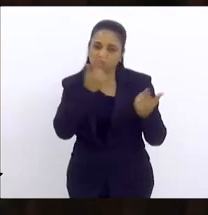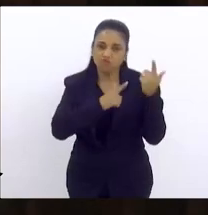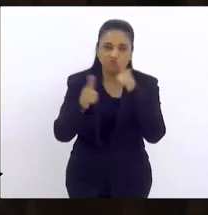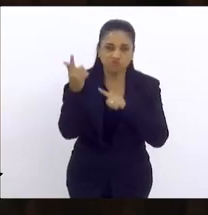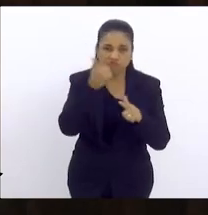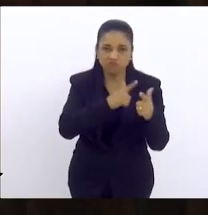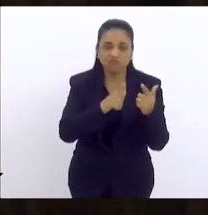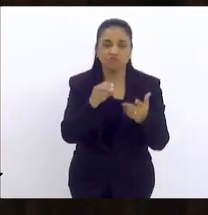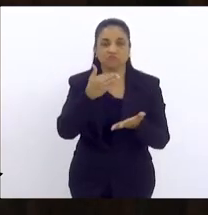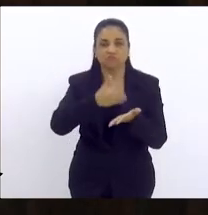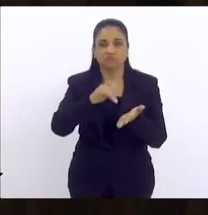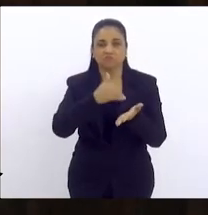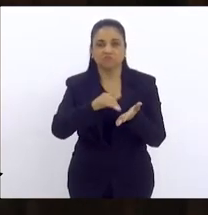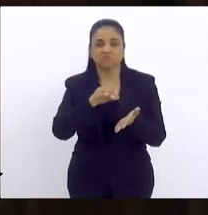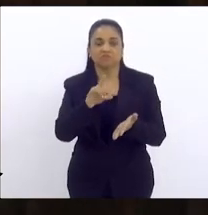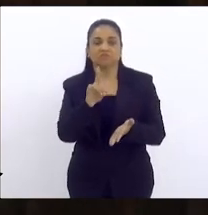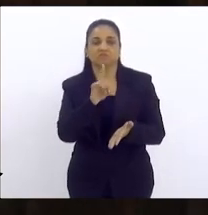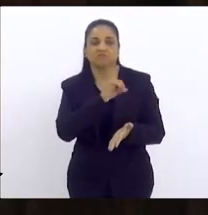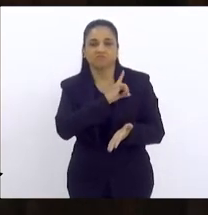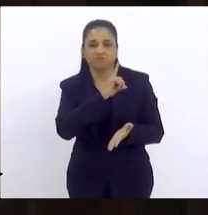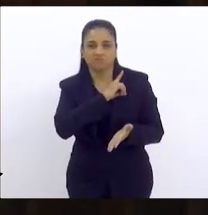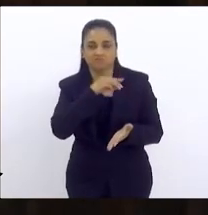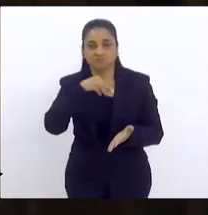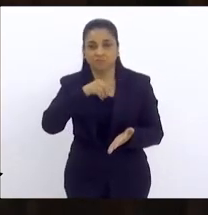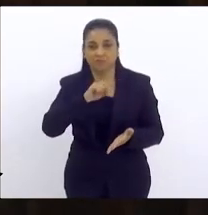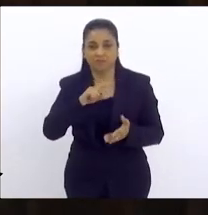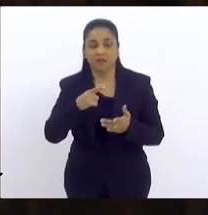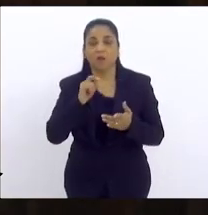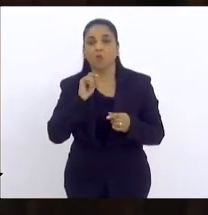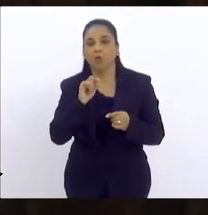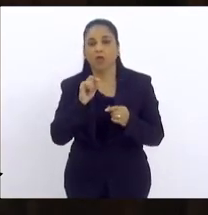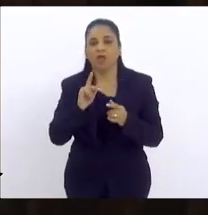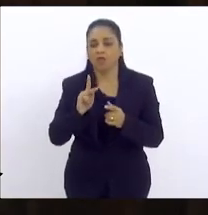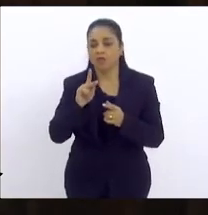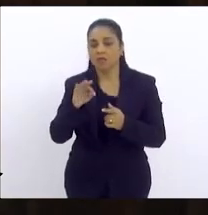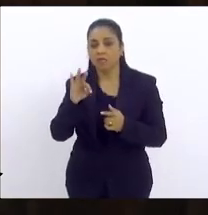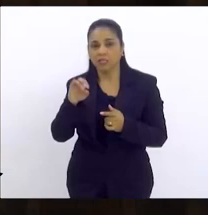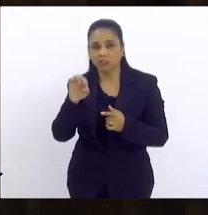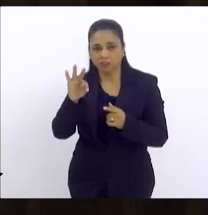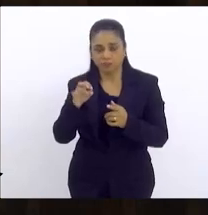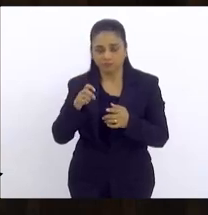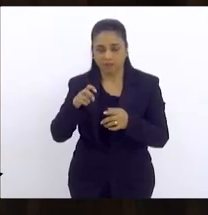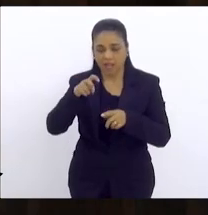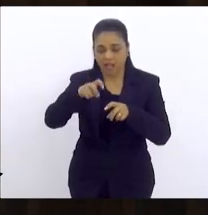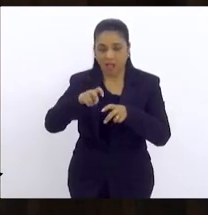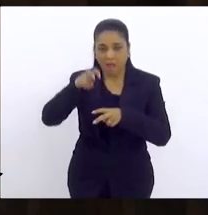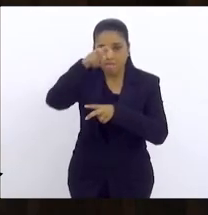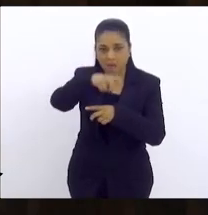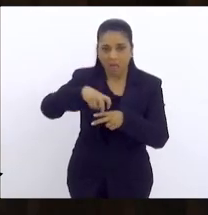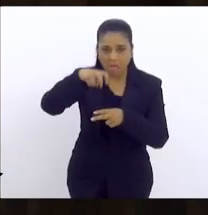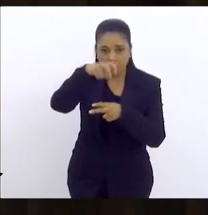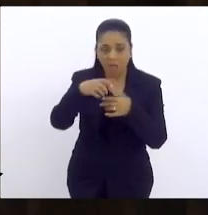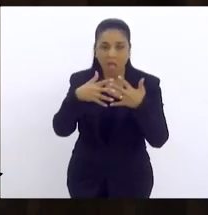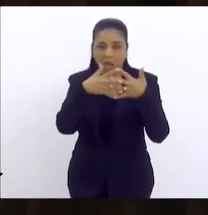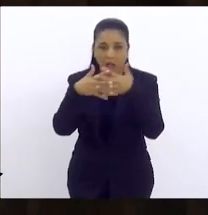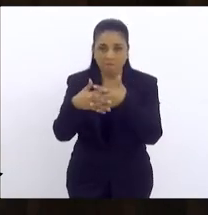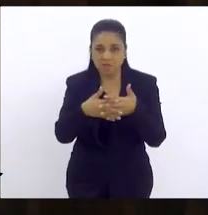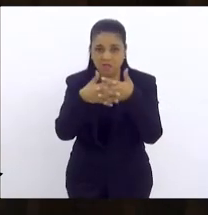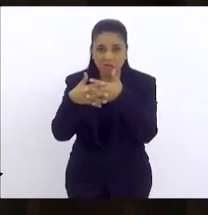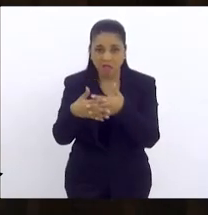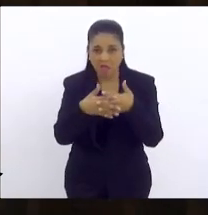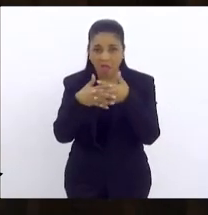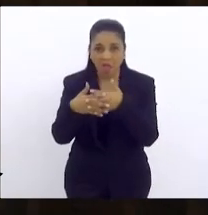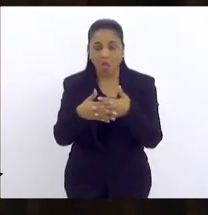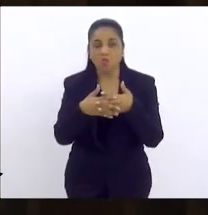Polícia Militar o kit demolição que compõem uma retroescavadeira um caminhão prancha para transporte e um caminhão